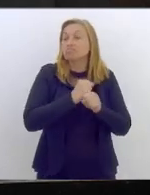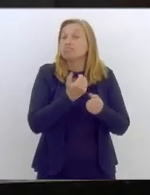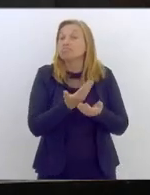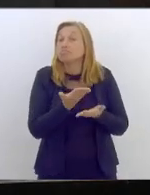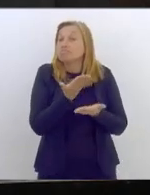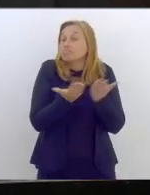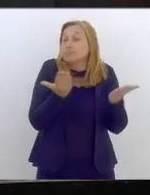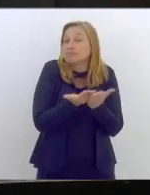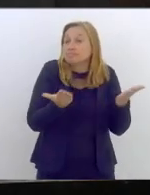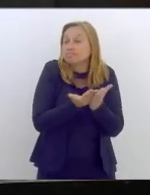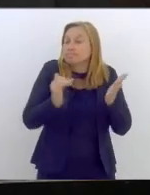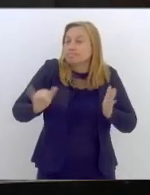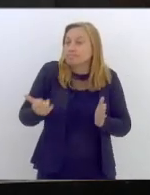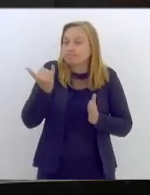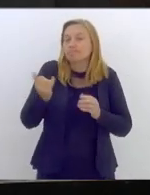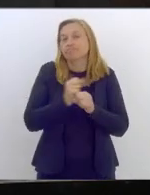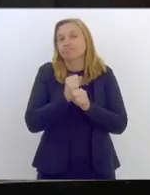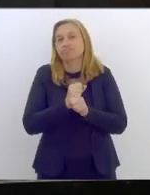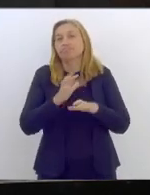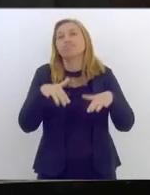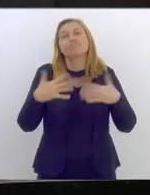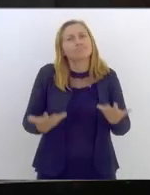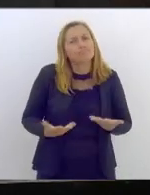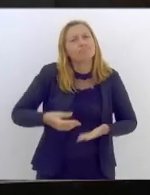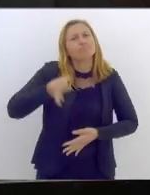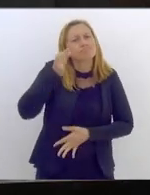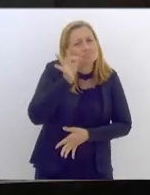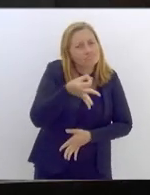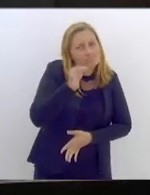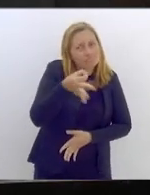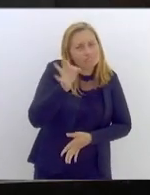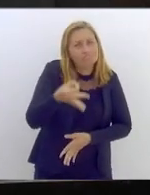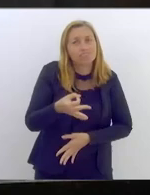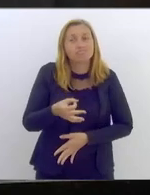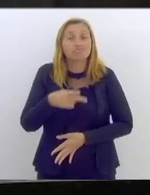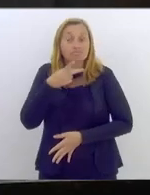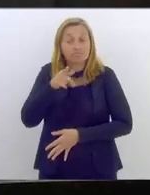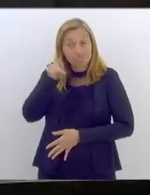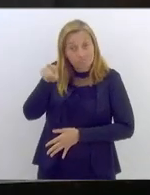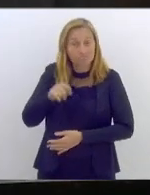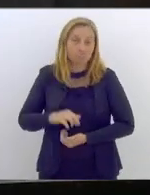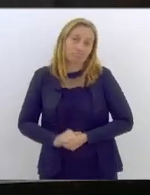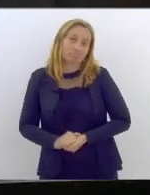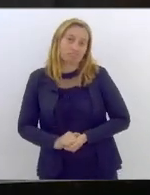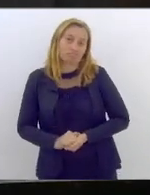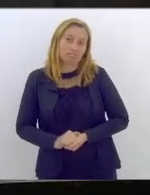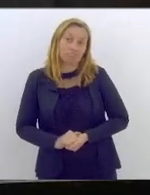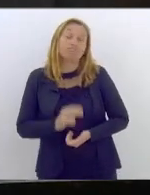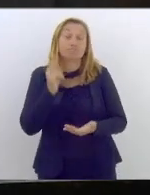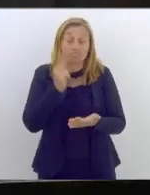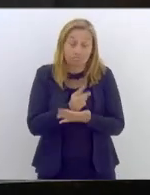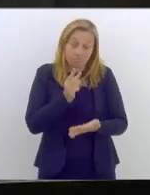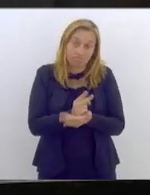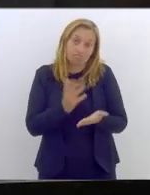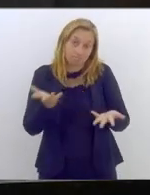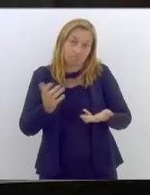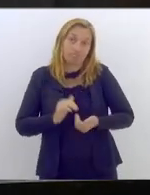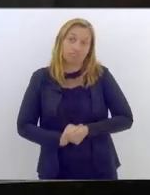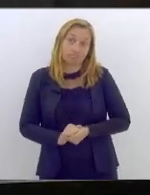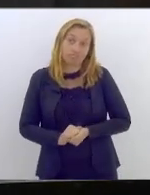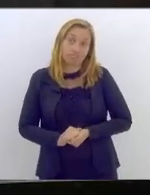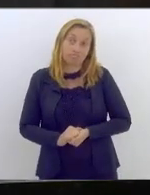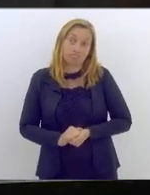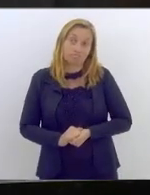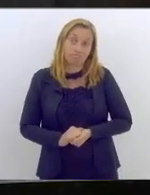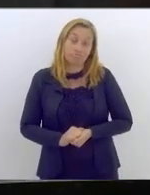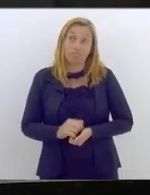da inflação anual. Trata exatamente do que ele está tratando. Mesmo assim, ou